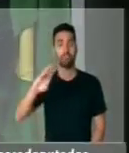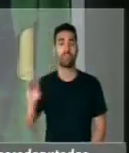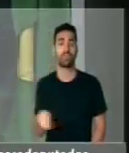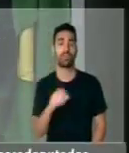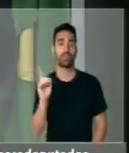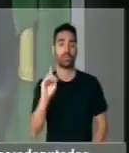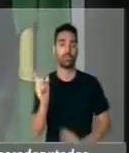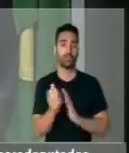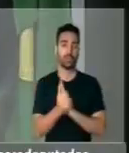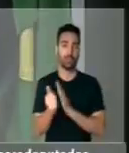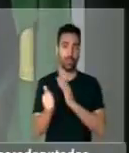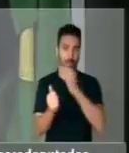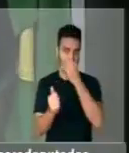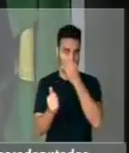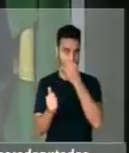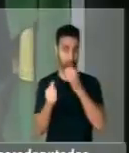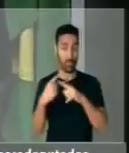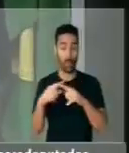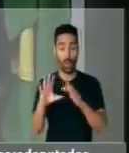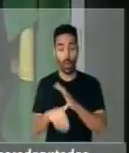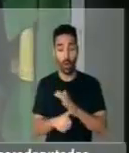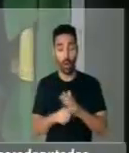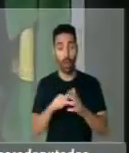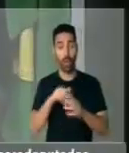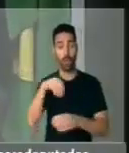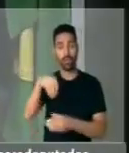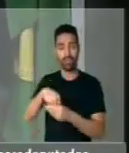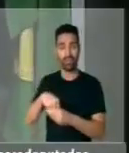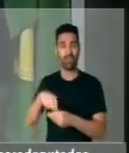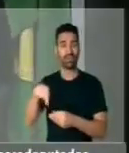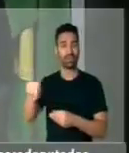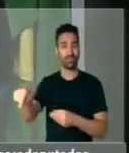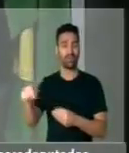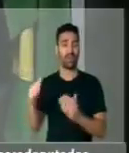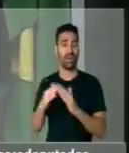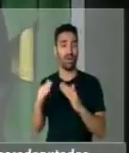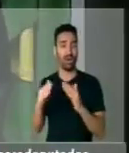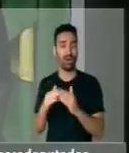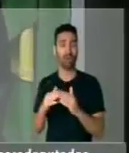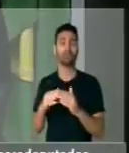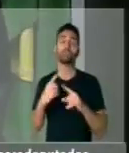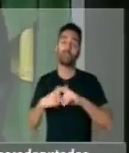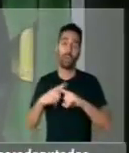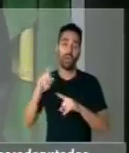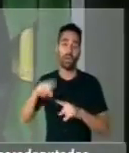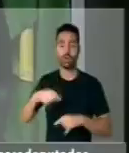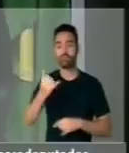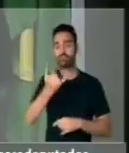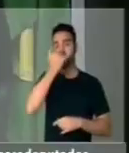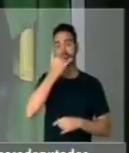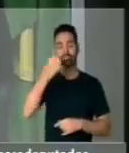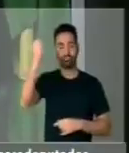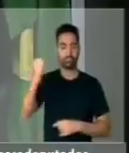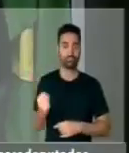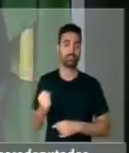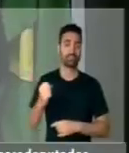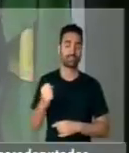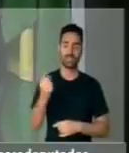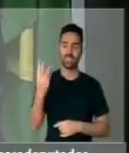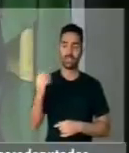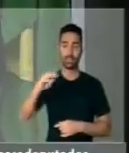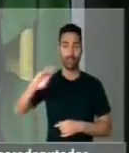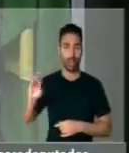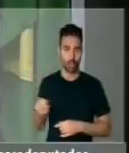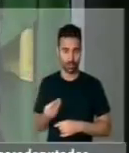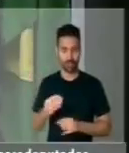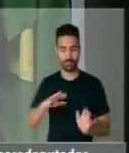dólares, custo de roubos em propriedades relacionadas a jogos de azar em 30 milhões de dólares. Em relação